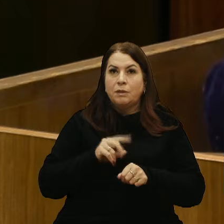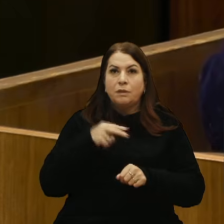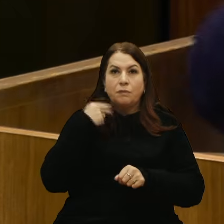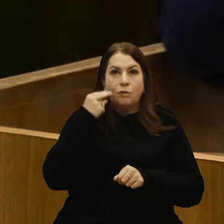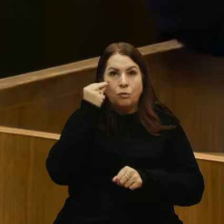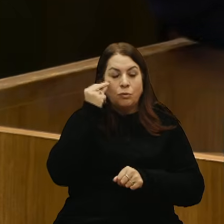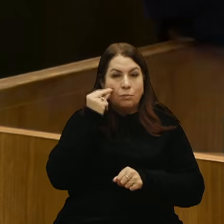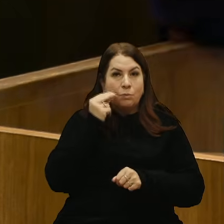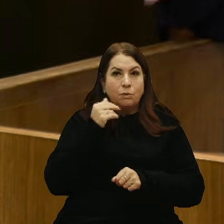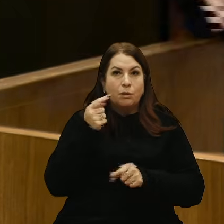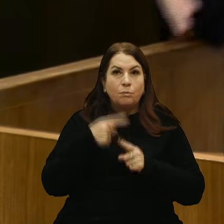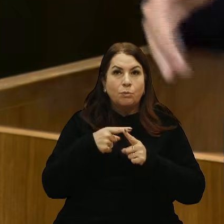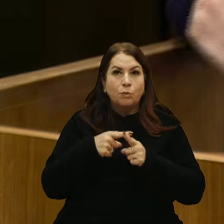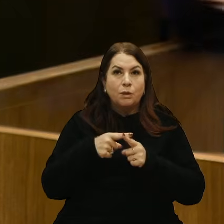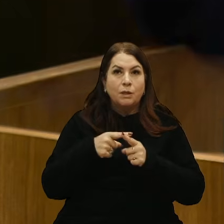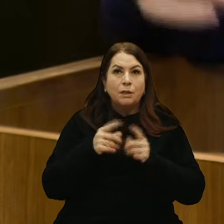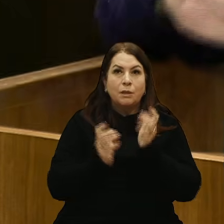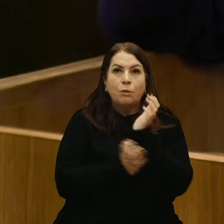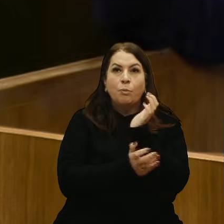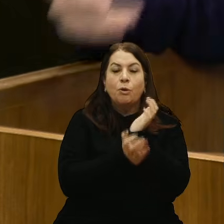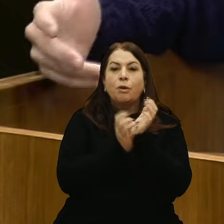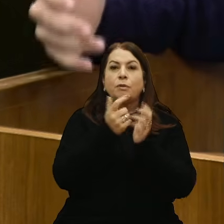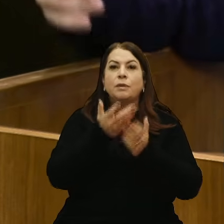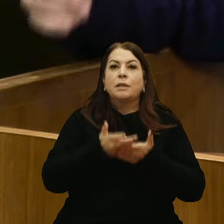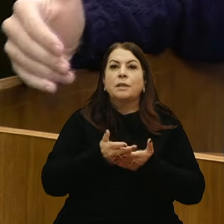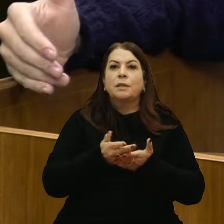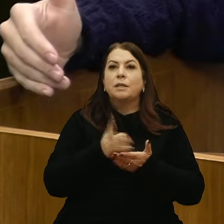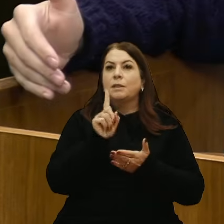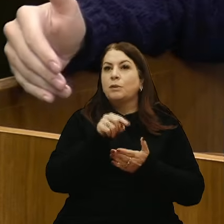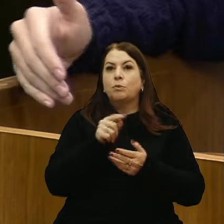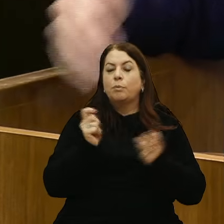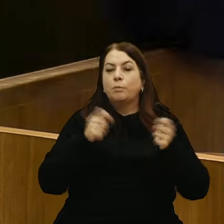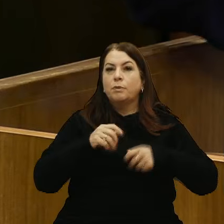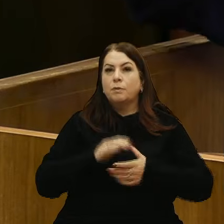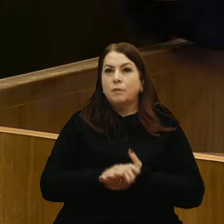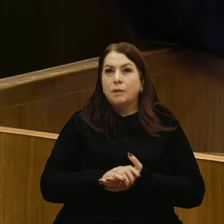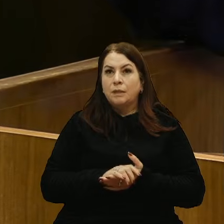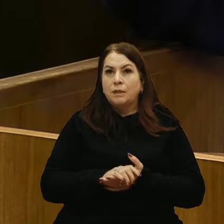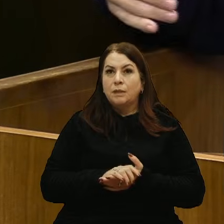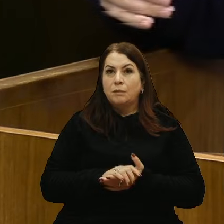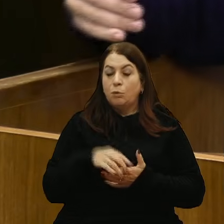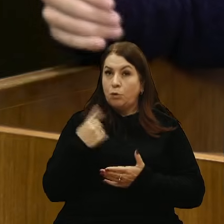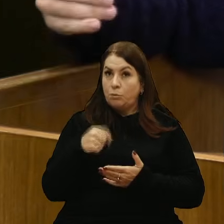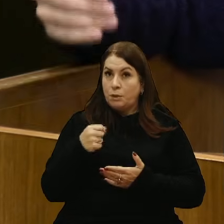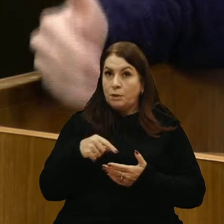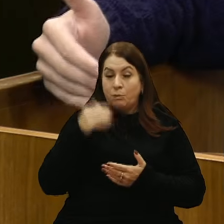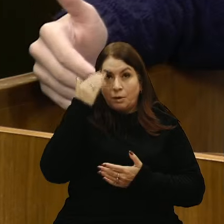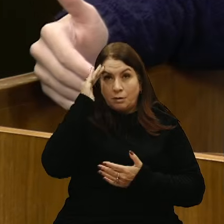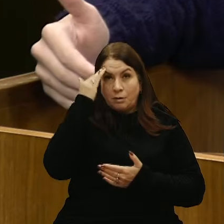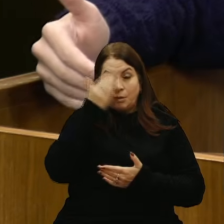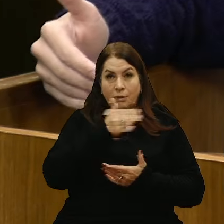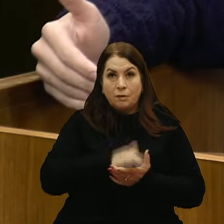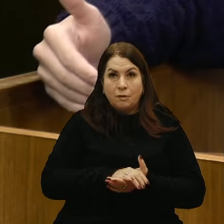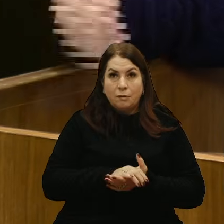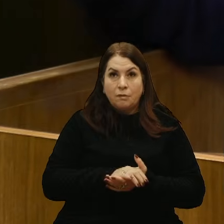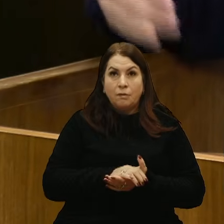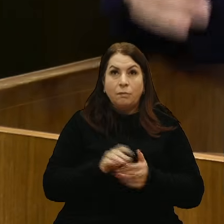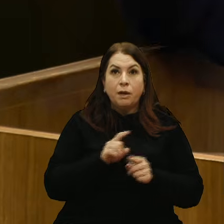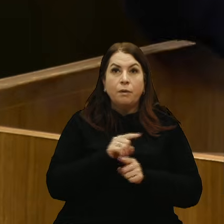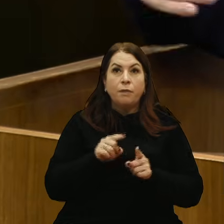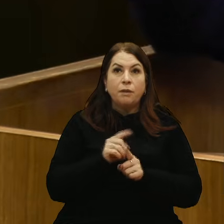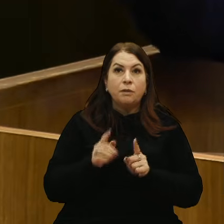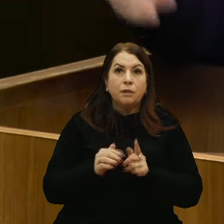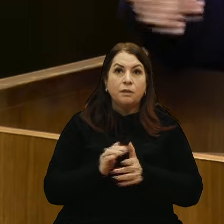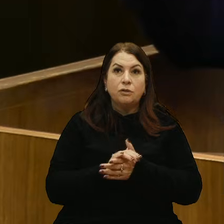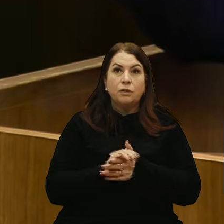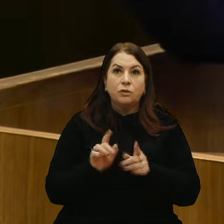Libardi e ele me disse por questões burocráticas isso não era possível. Mas nós precisamos entender, né, como